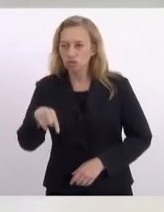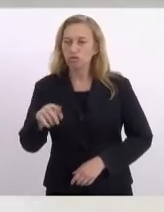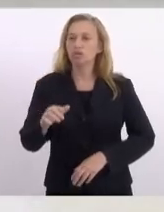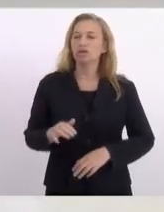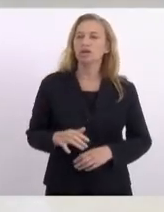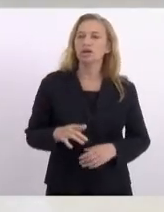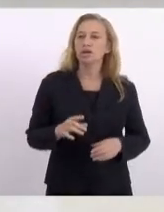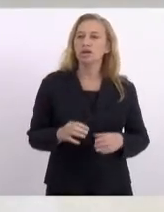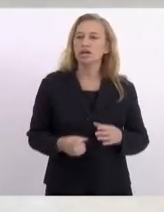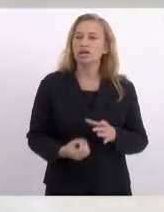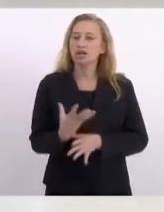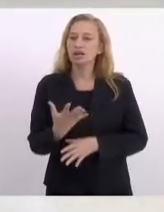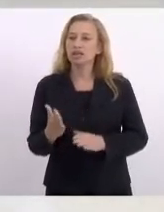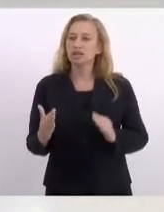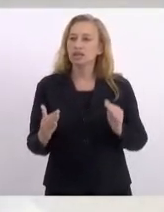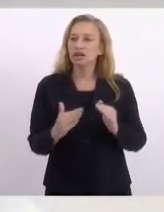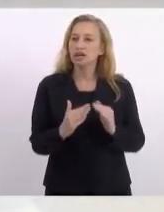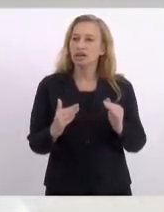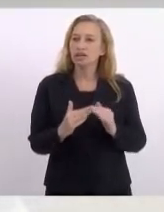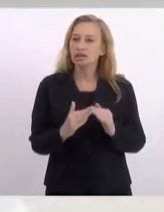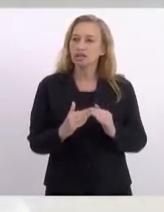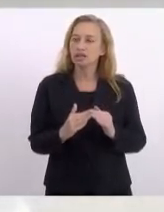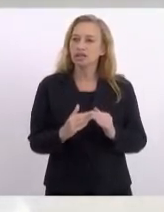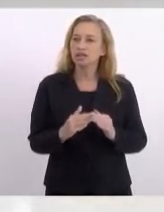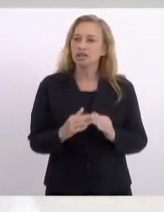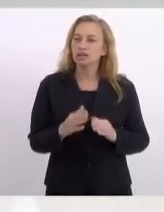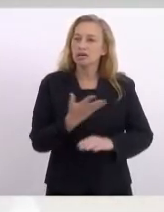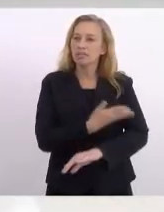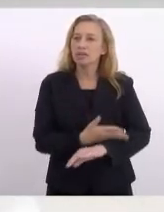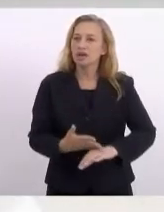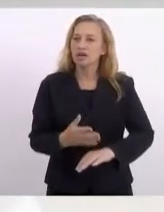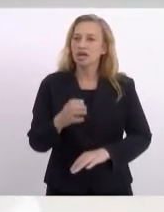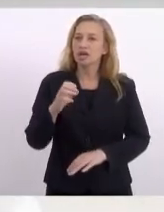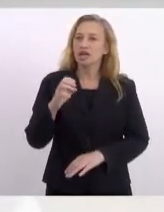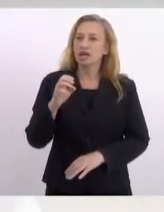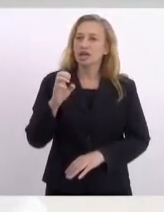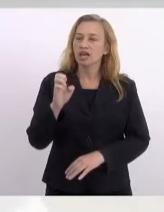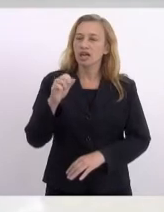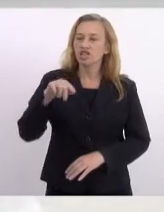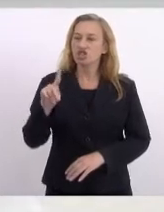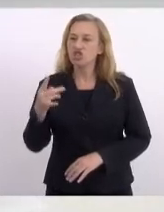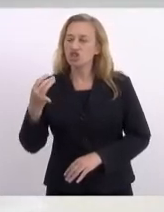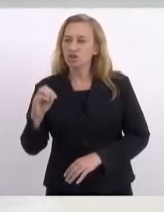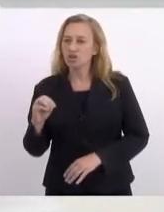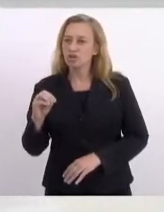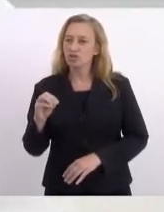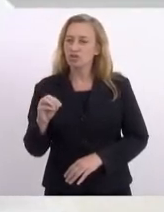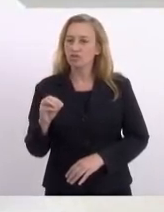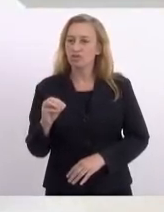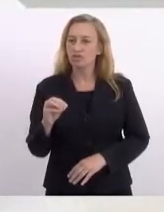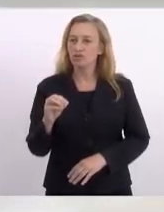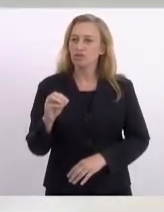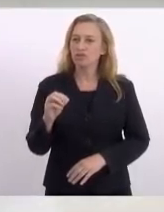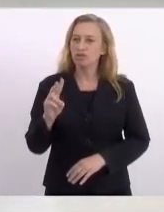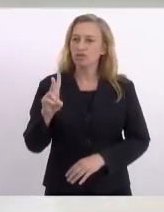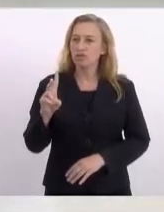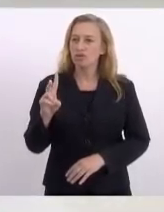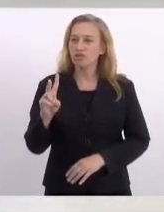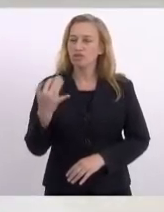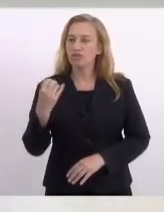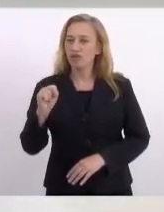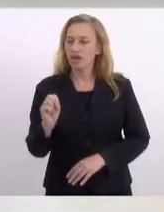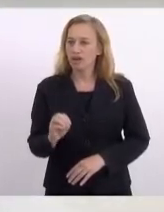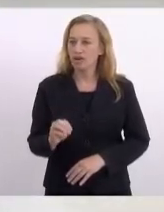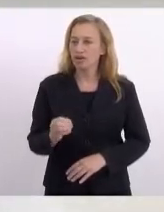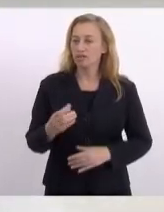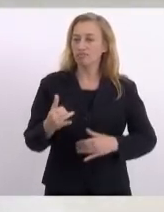na casa, né? No Casa Branca do Engenho Velho. Então, homenageá-la é uma honra, mas é uma